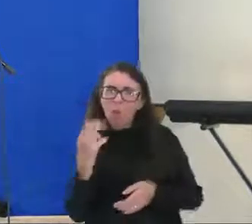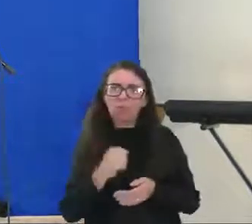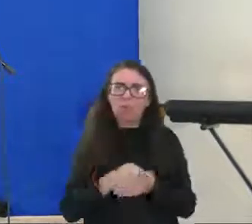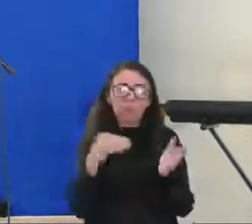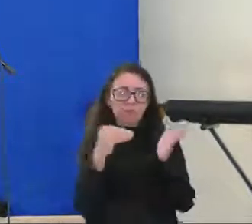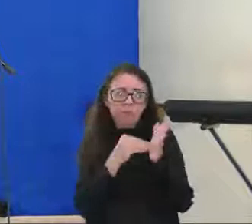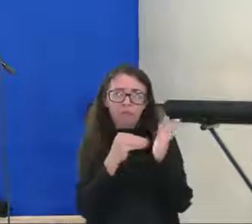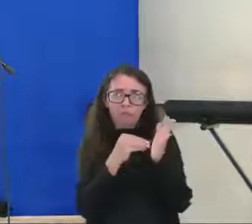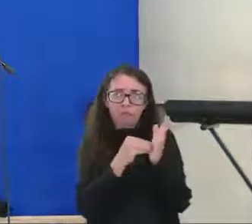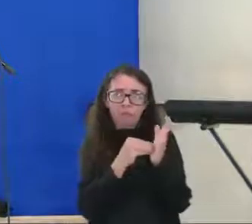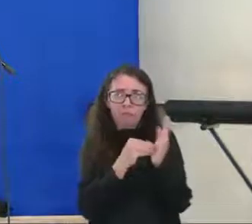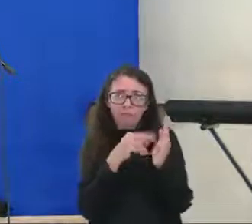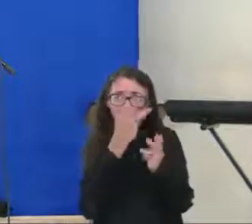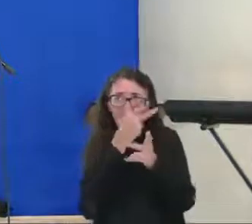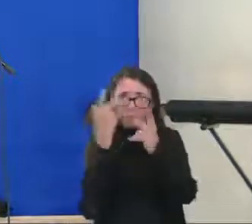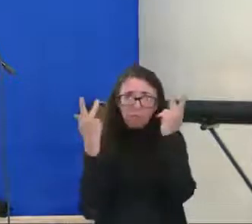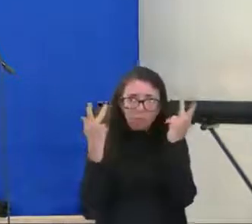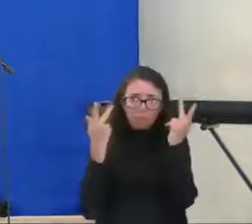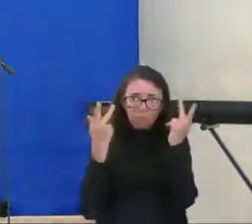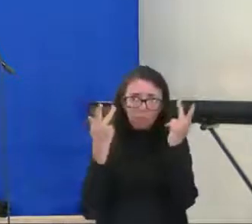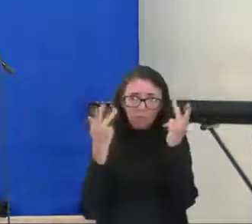corpo.